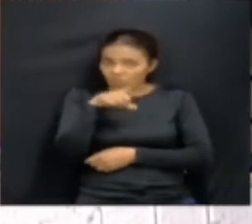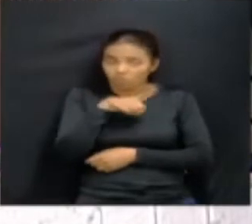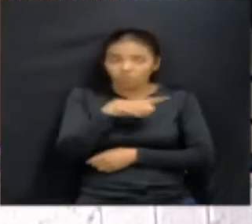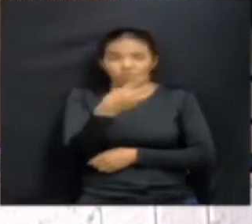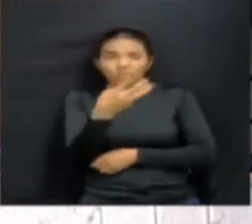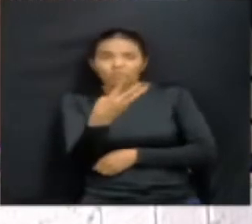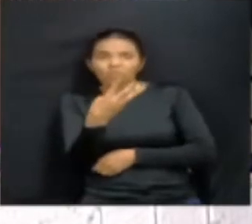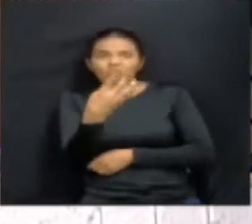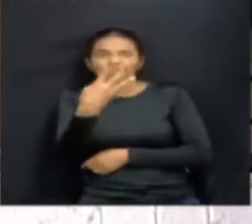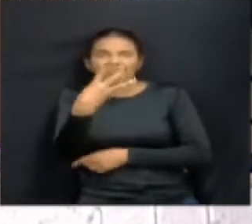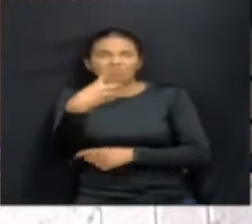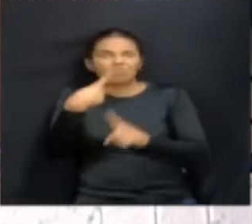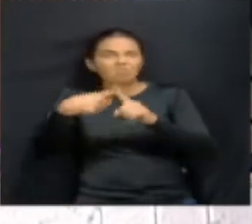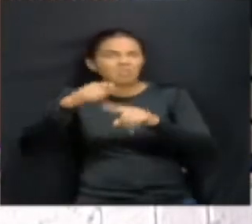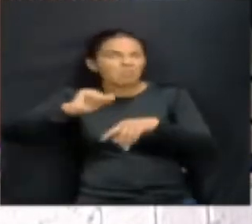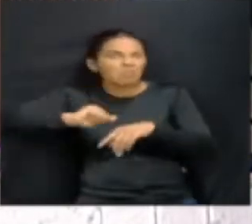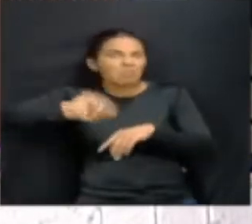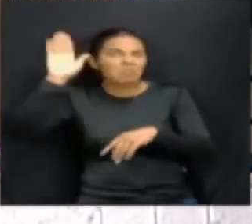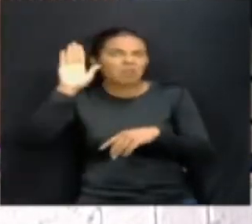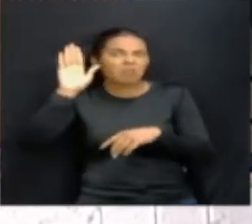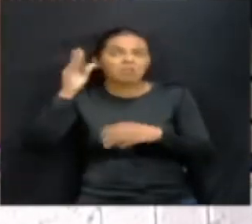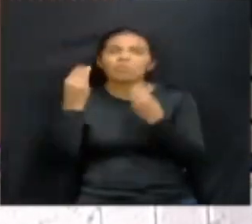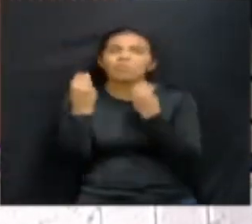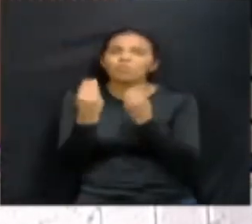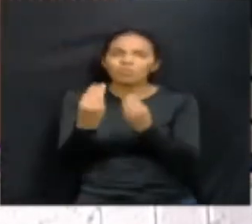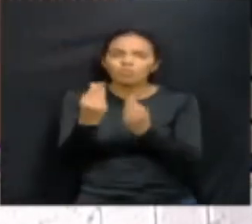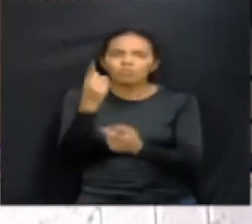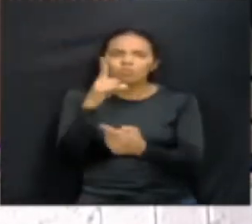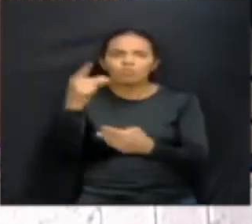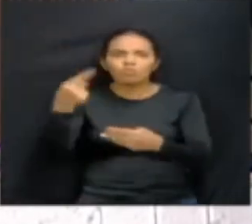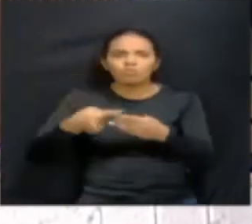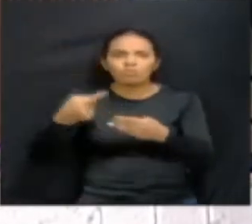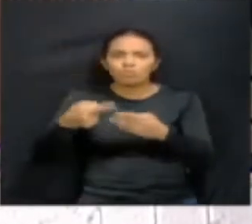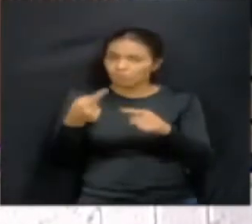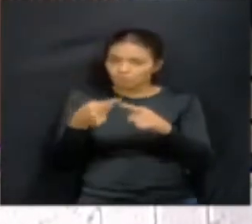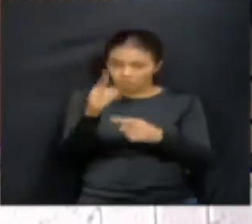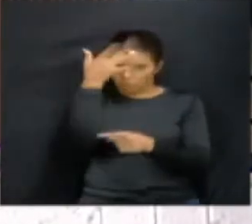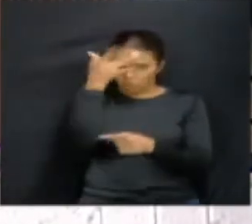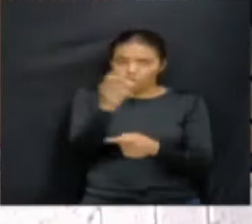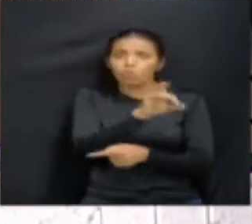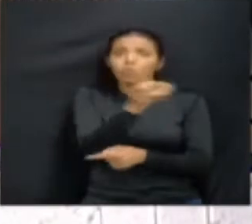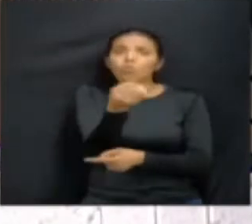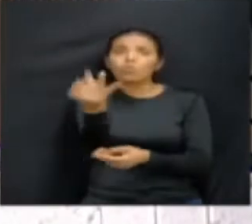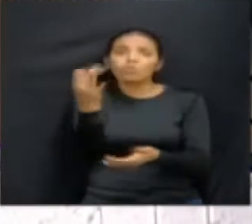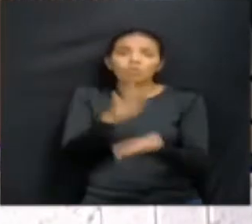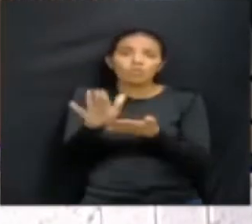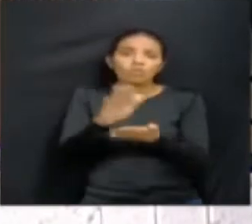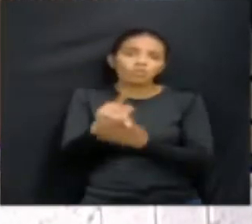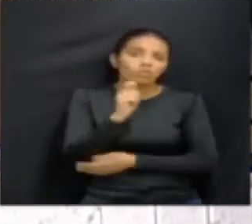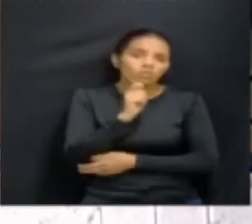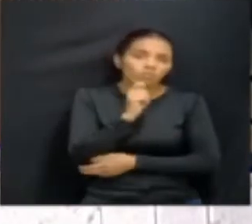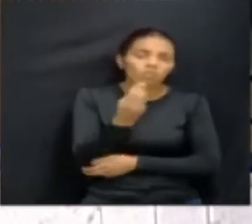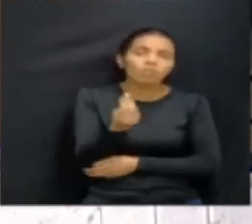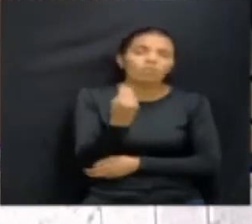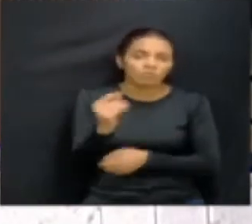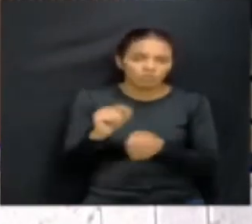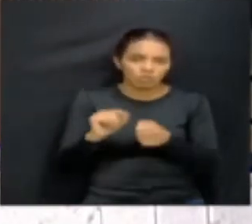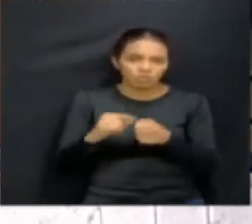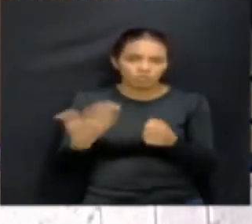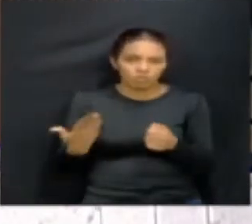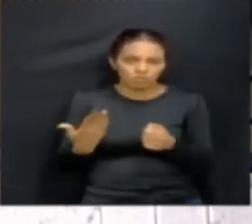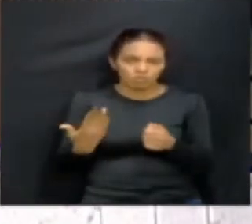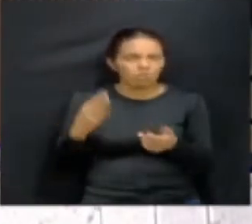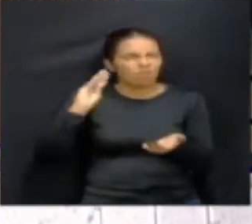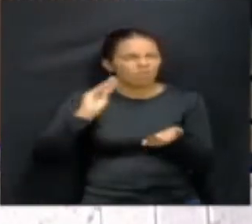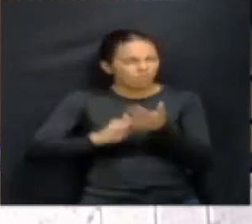mais que o preço como o senhor chegou no preço da tarifa se nem curta o senhor apresentou Para a Sociedade existe uma